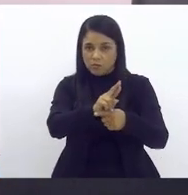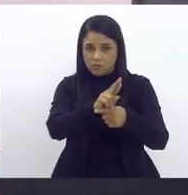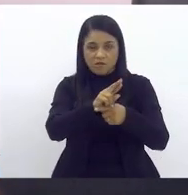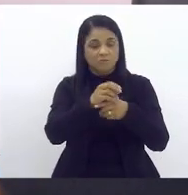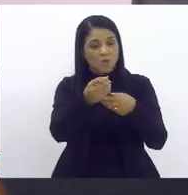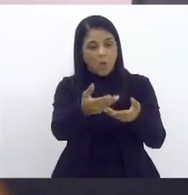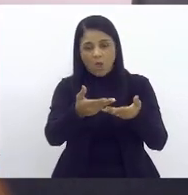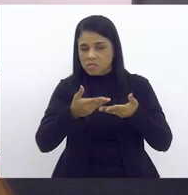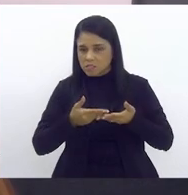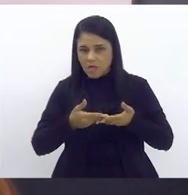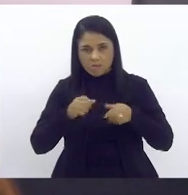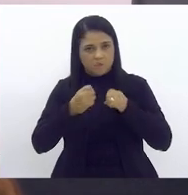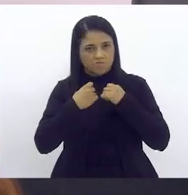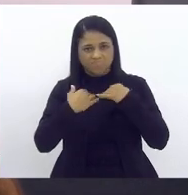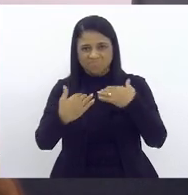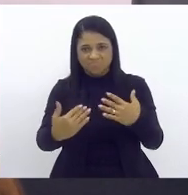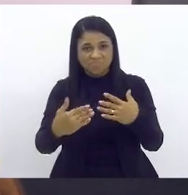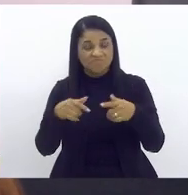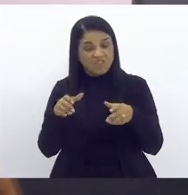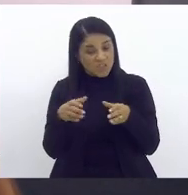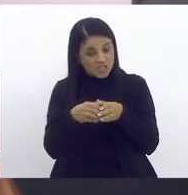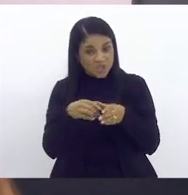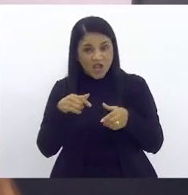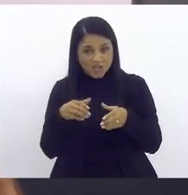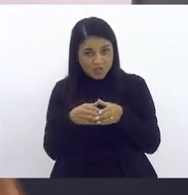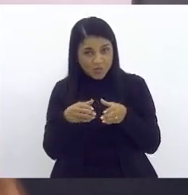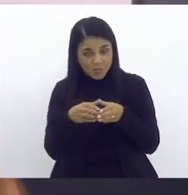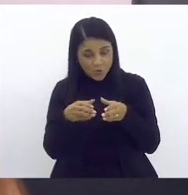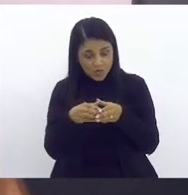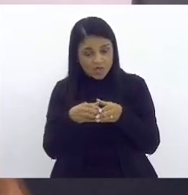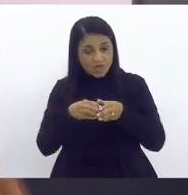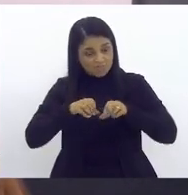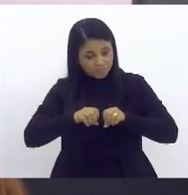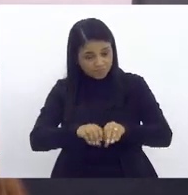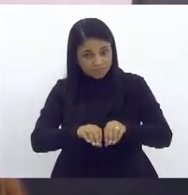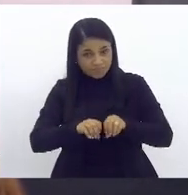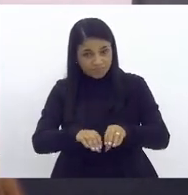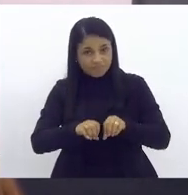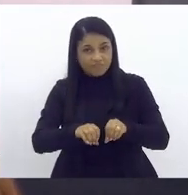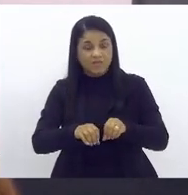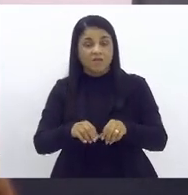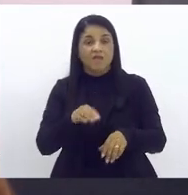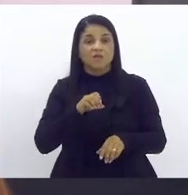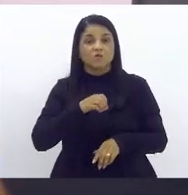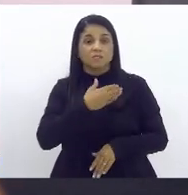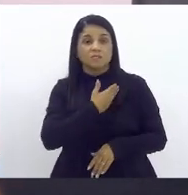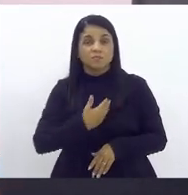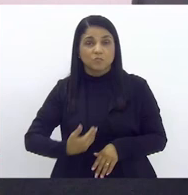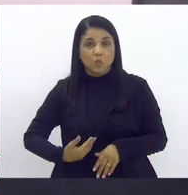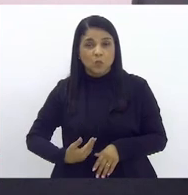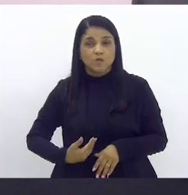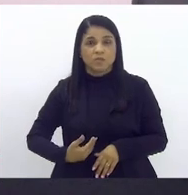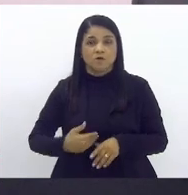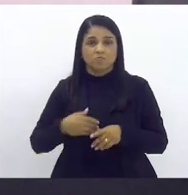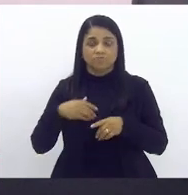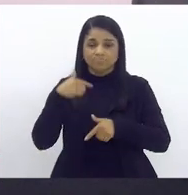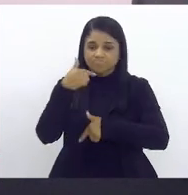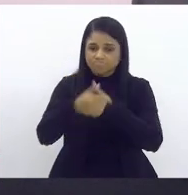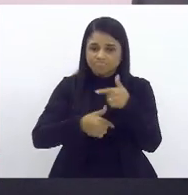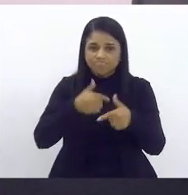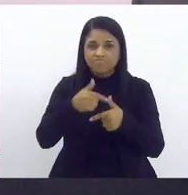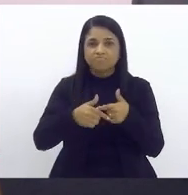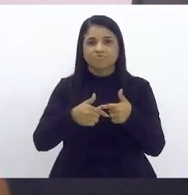que esta categoria que leva as costas, a educação pública nas costas, são